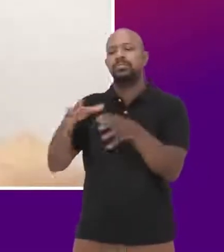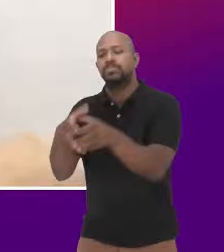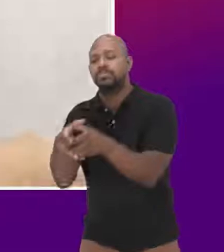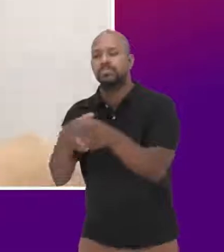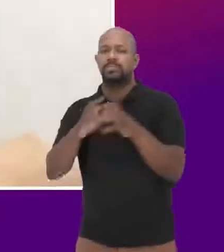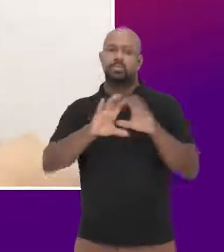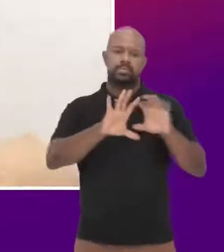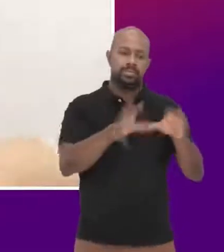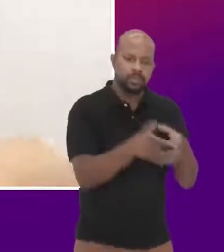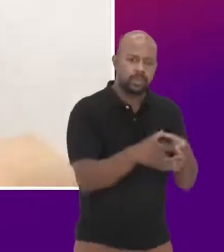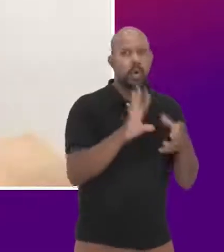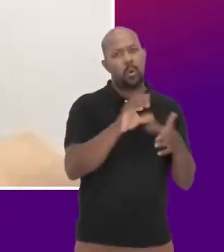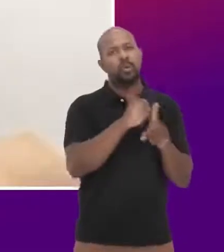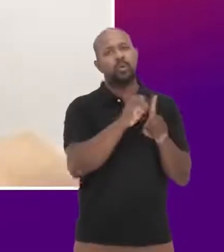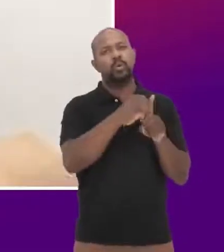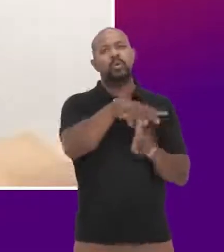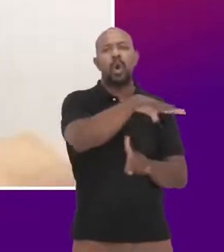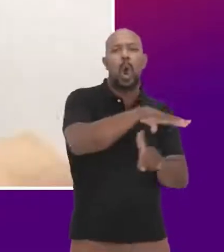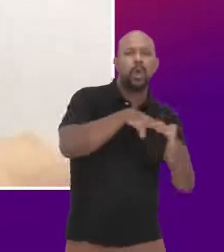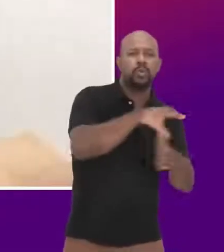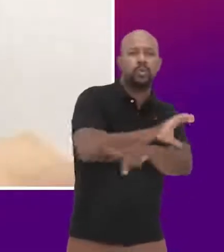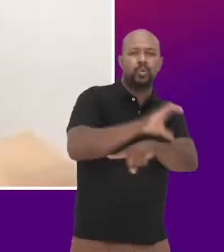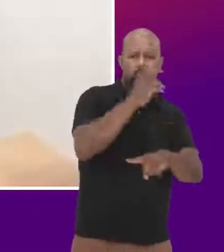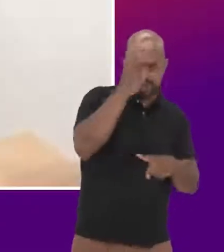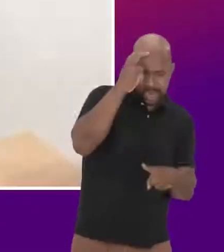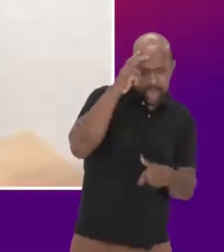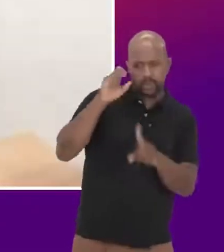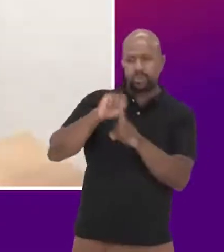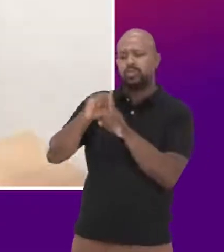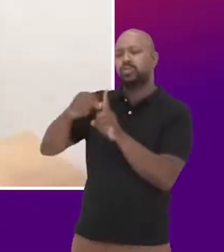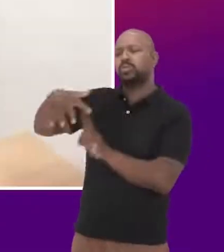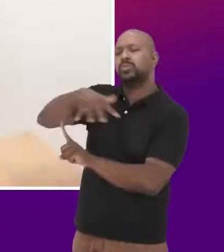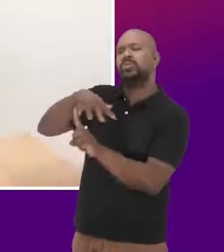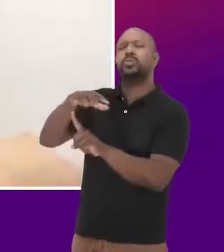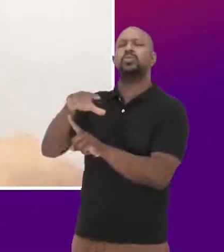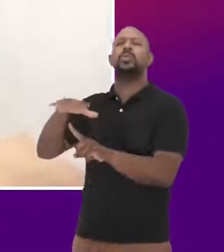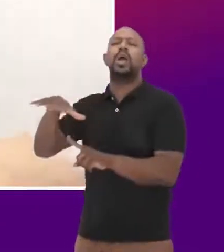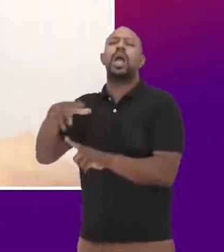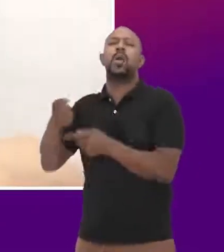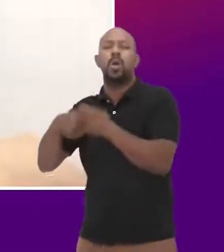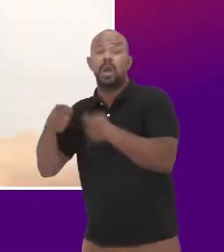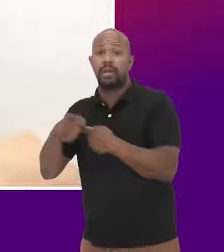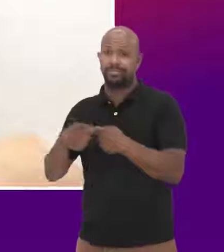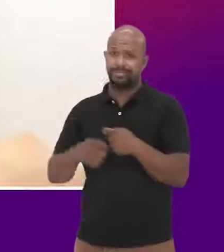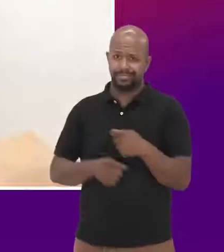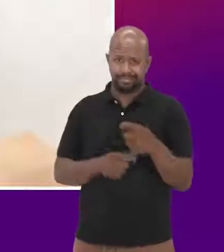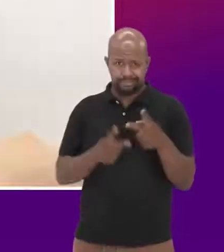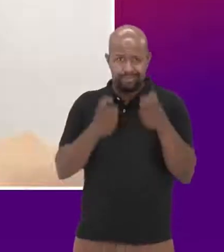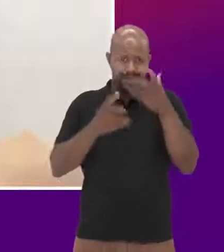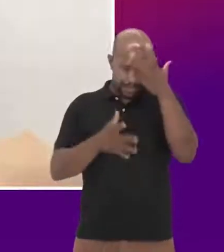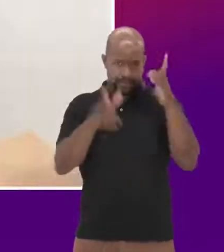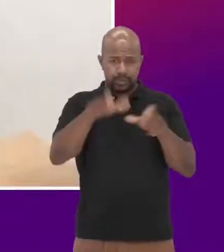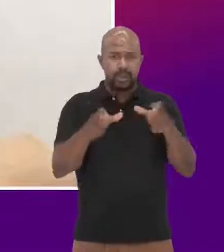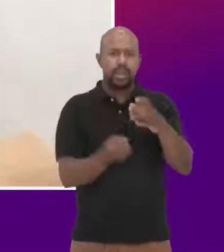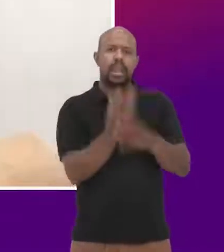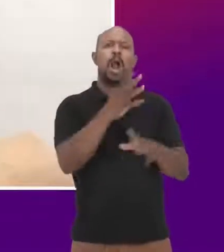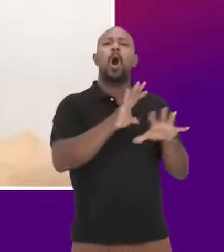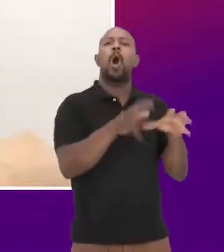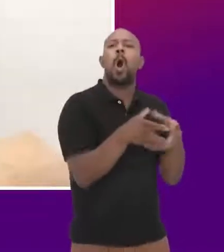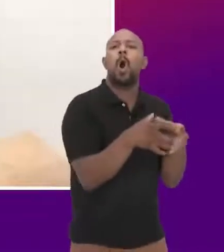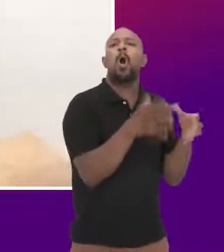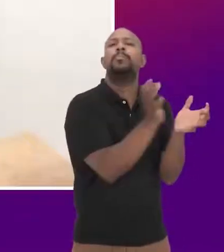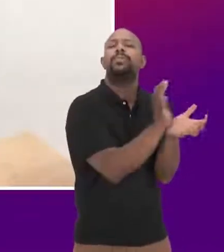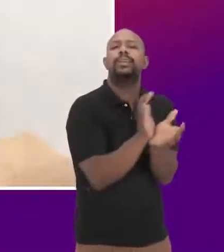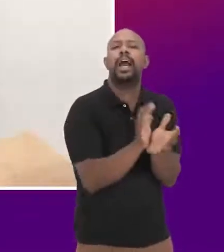nichos ou socioculturais ou socioeconômicos, a gente está vendo que as pessoas elas criam comunidades